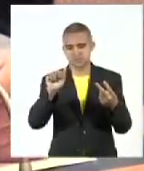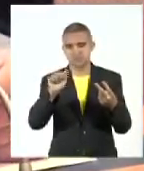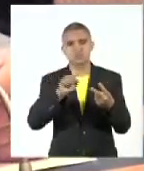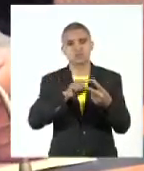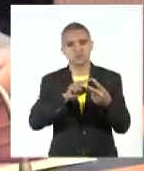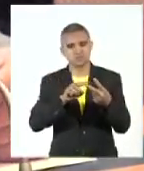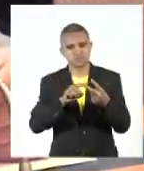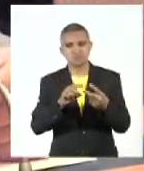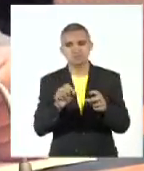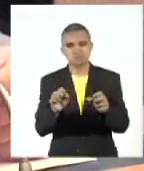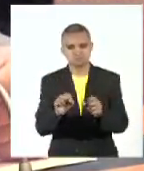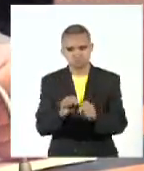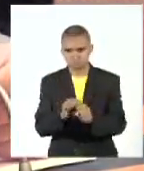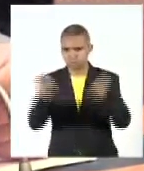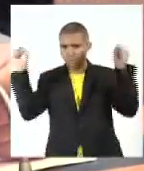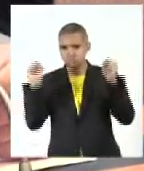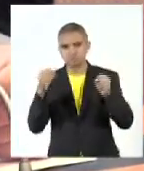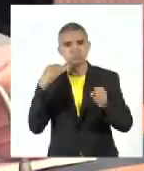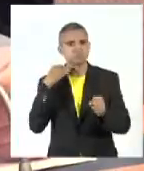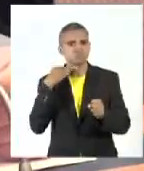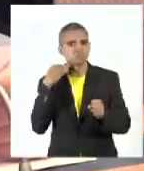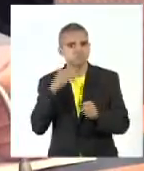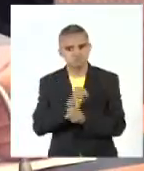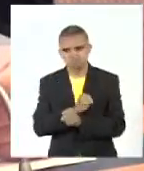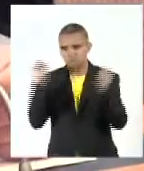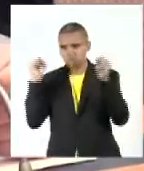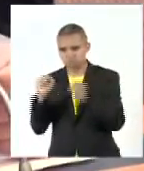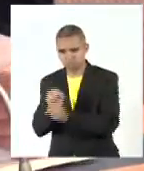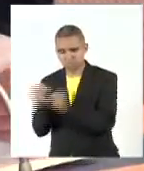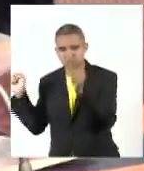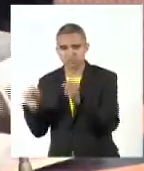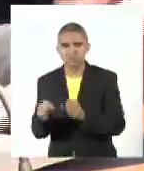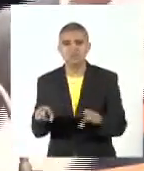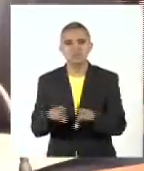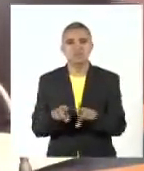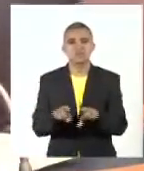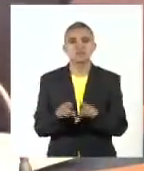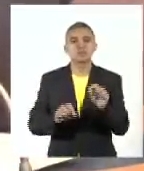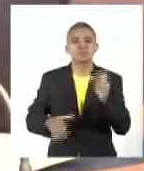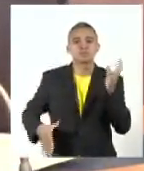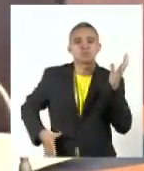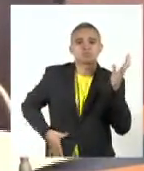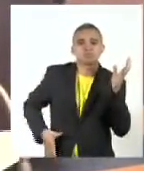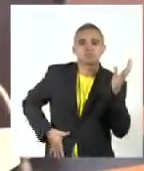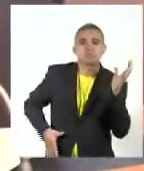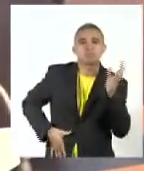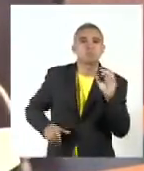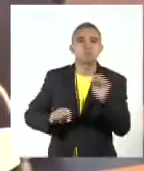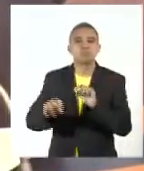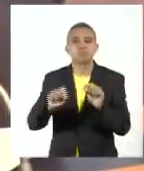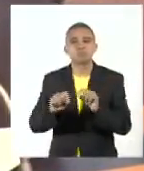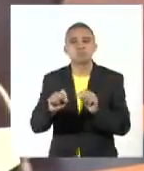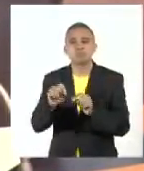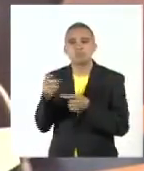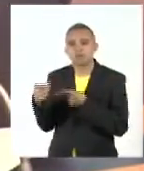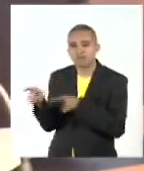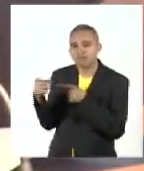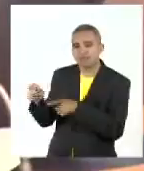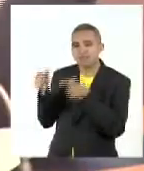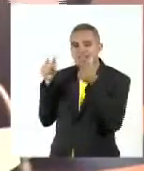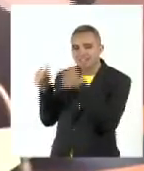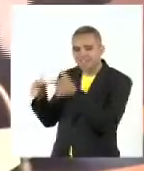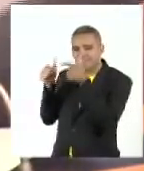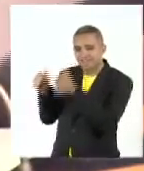poder o bandido debochar da secretária de Segurança do governador, eles estão até agradecendo. Aqui eu estou com uma foto, que